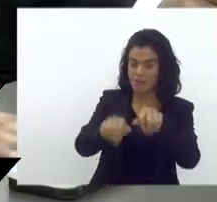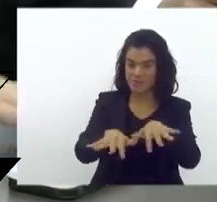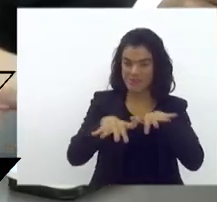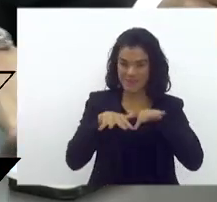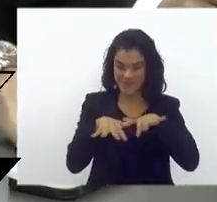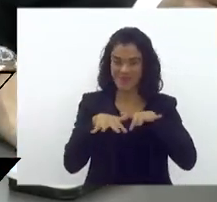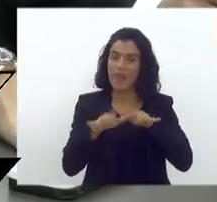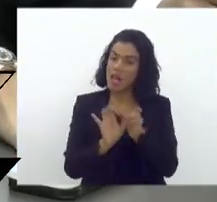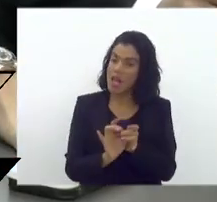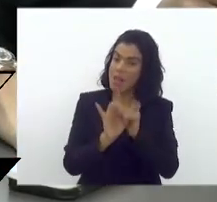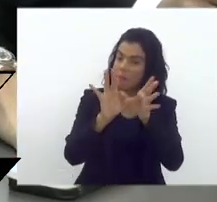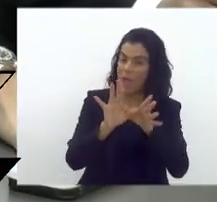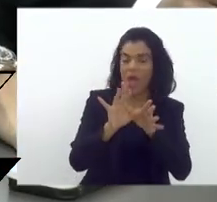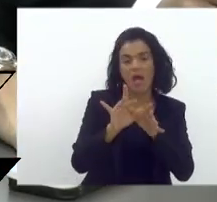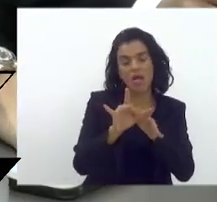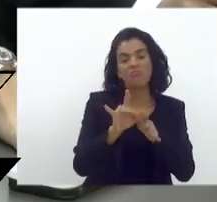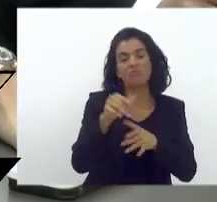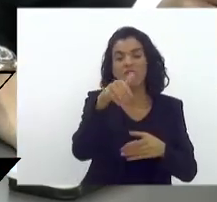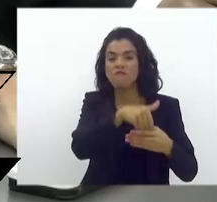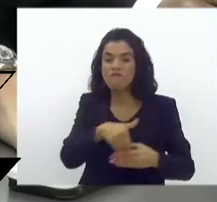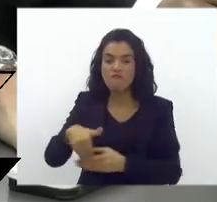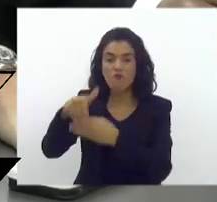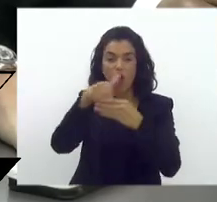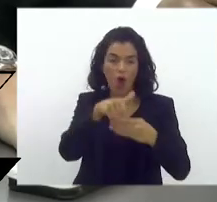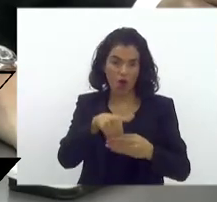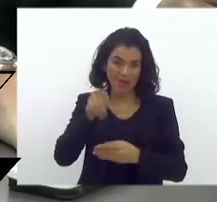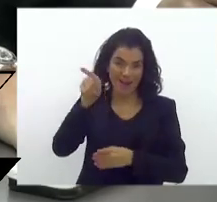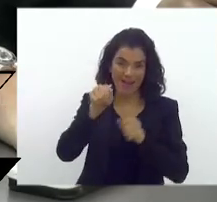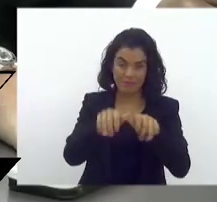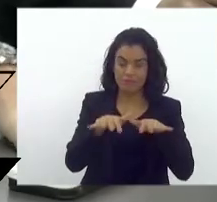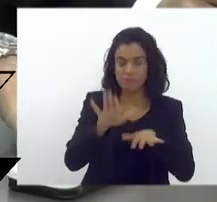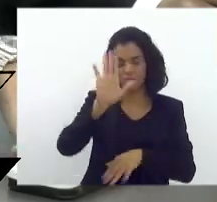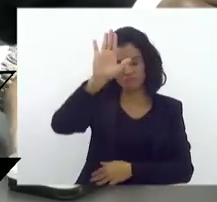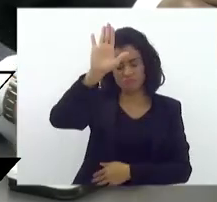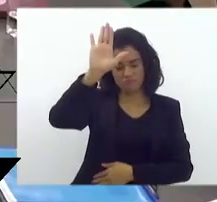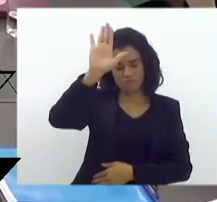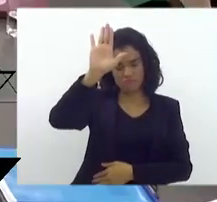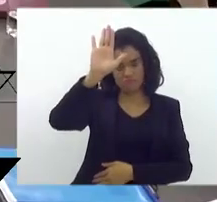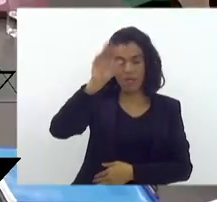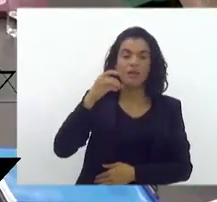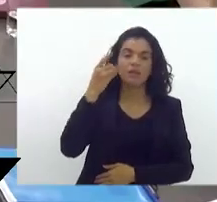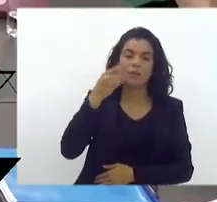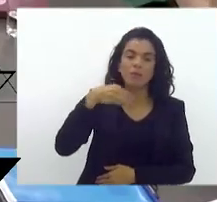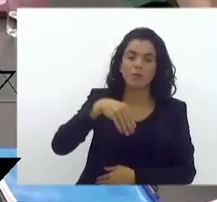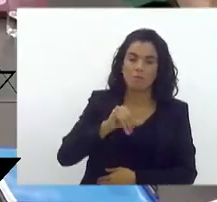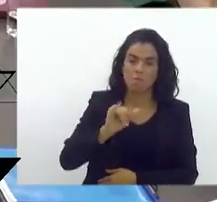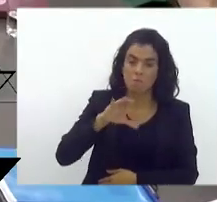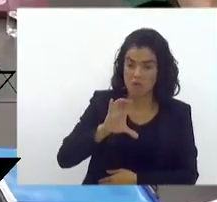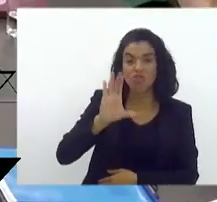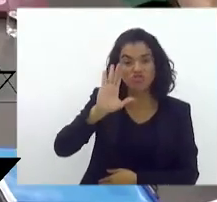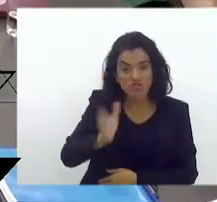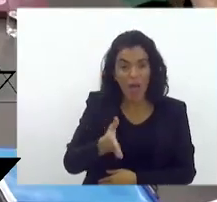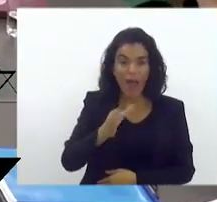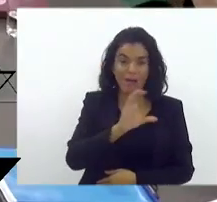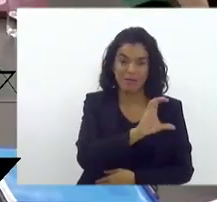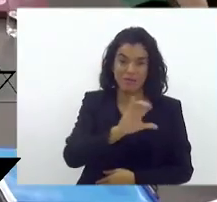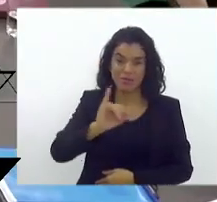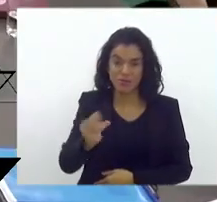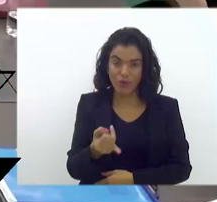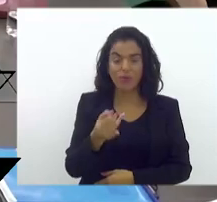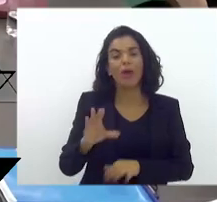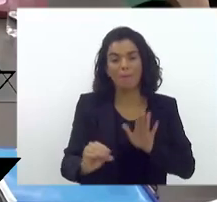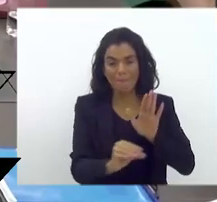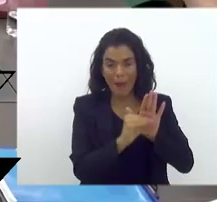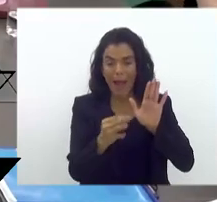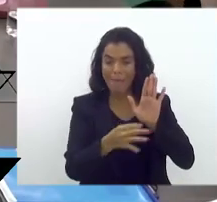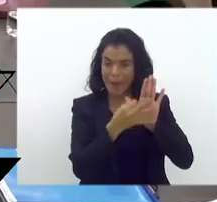da CCJ, vai a plenário, recebe eventuais... Presidente, me permite. Pois não. O projeto esteve na CCJ, recebeu o